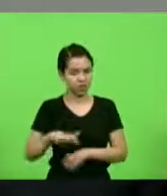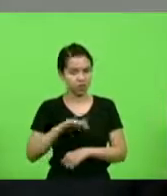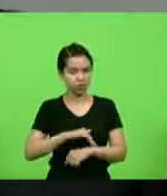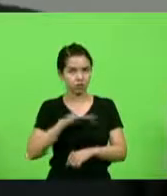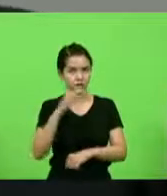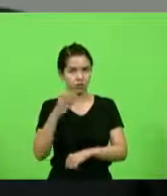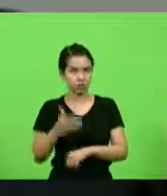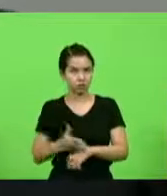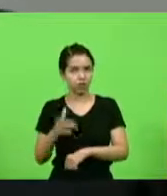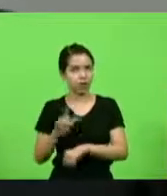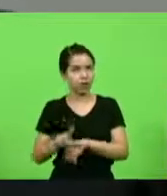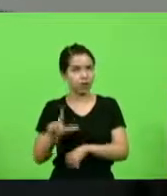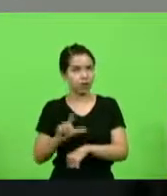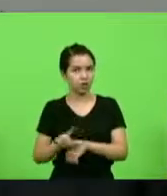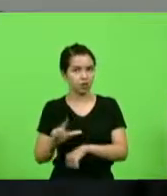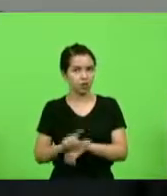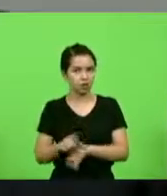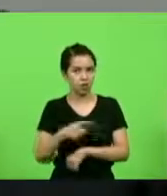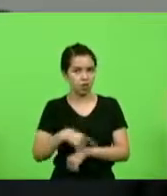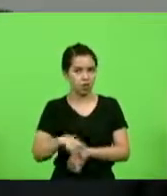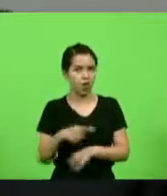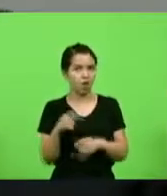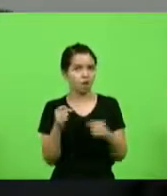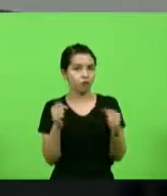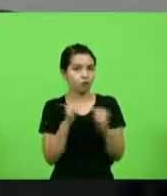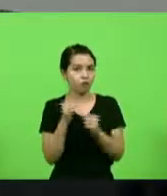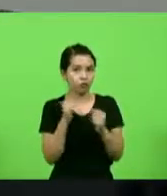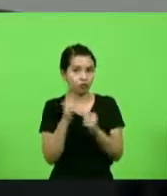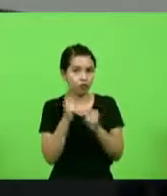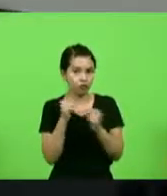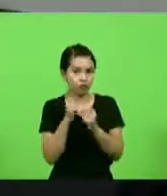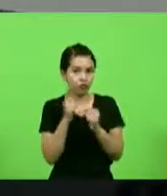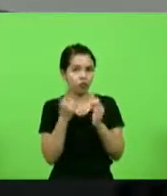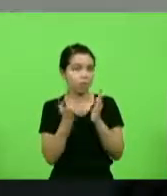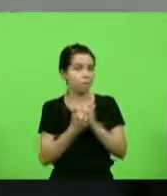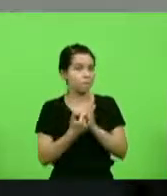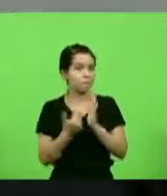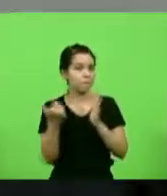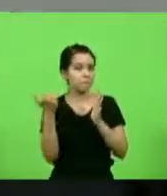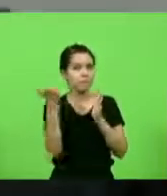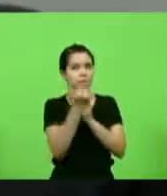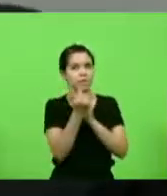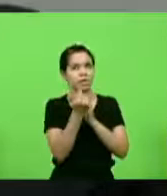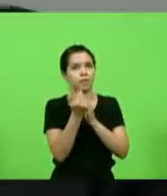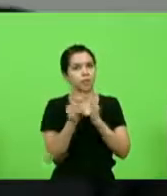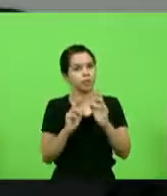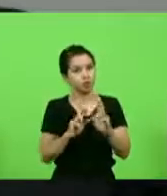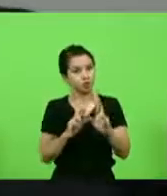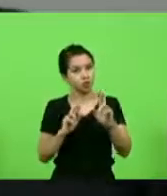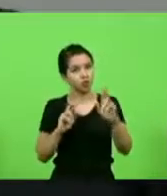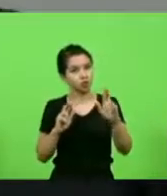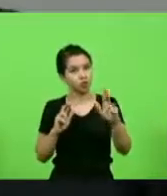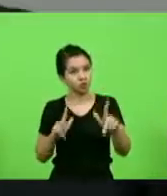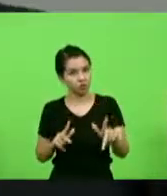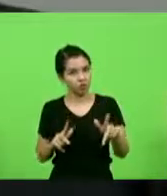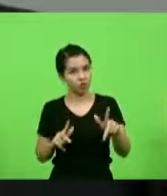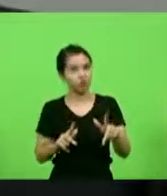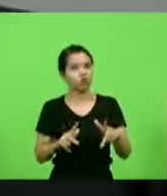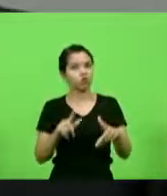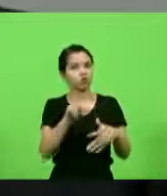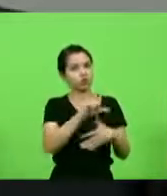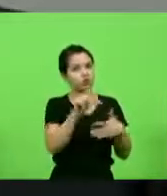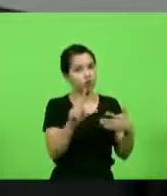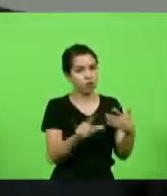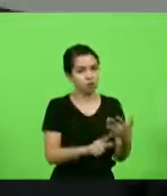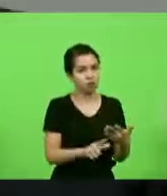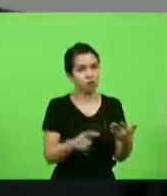em Lages, o nosso frio é muito, mas muito rigoroso. Então, é diferente do litoral. Então, a